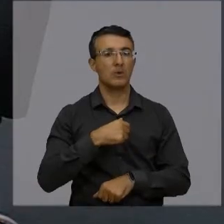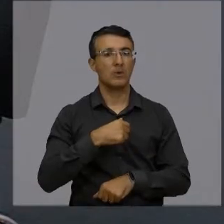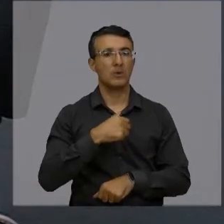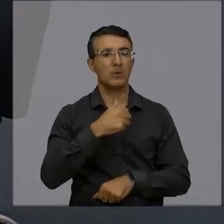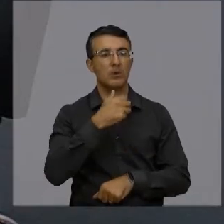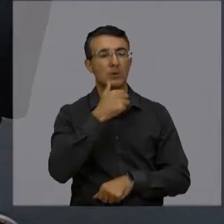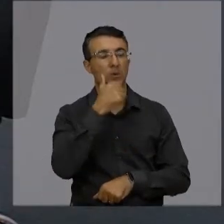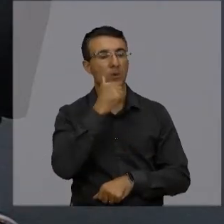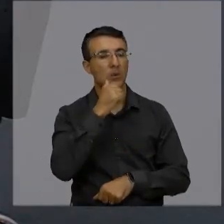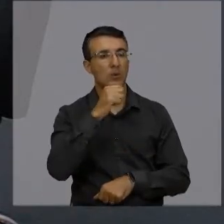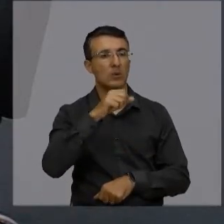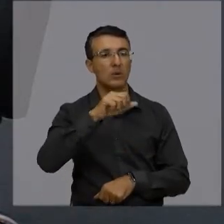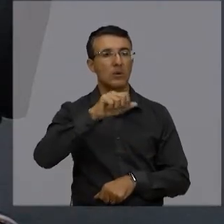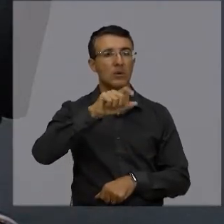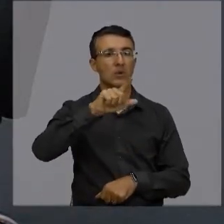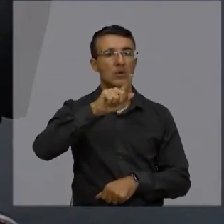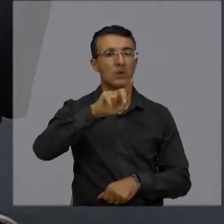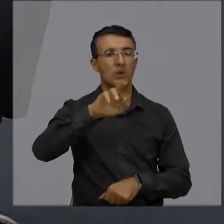Perfeito.